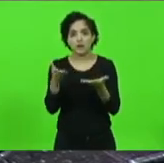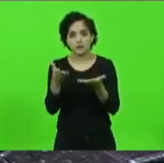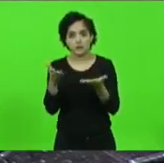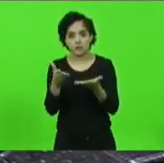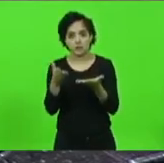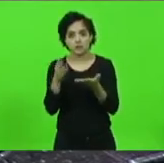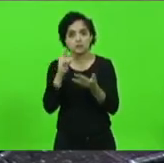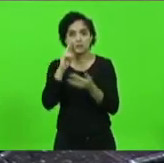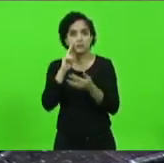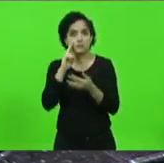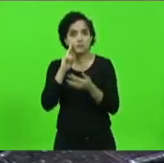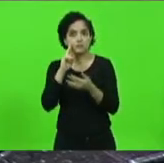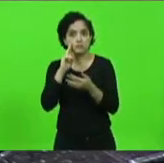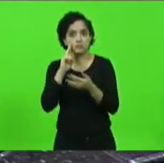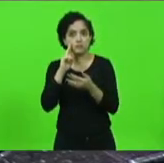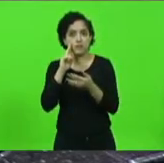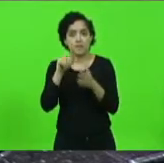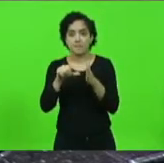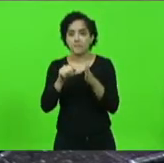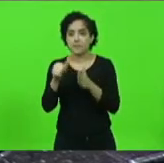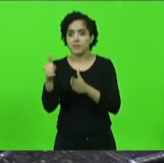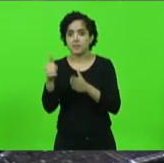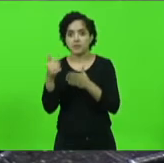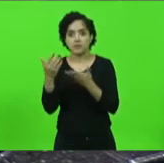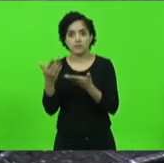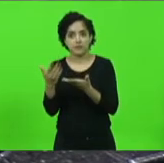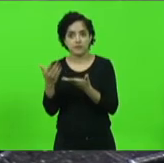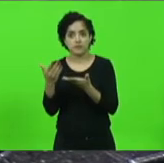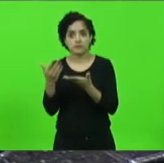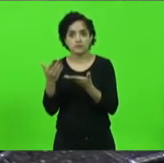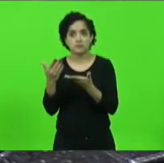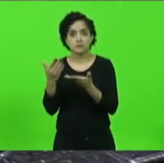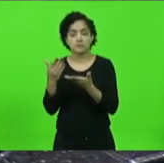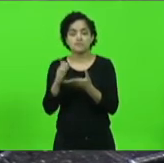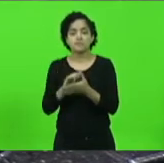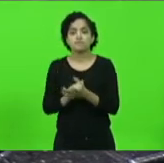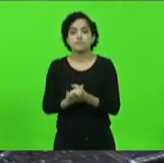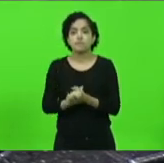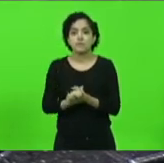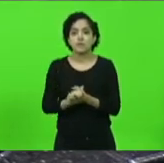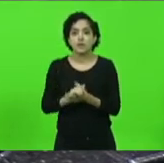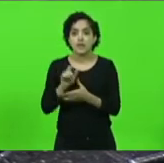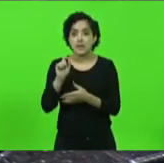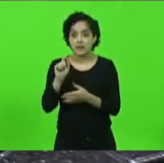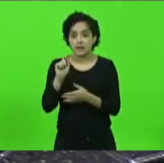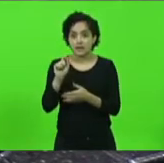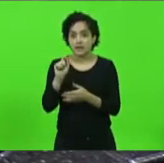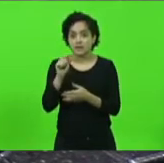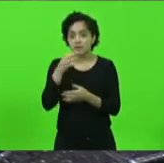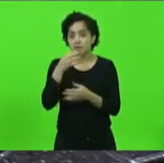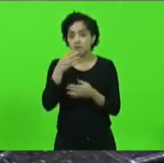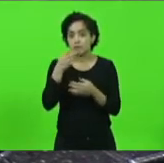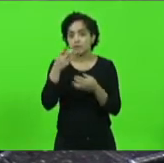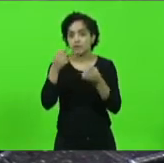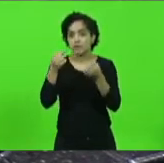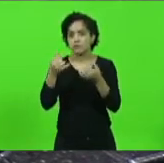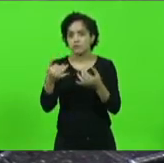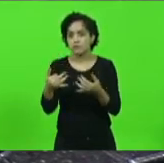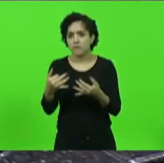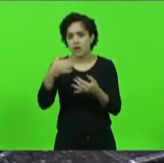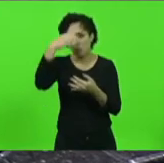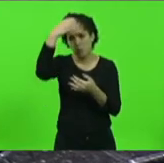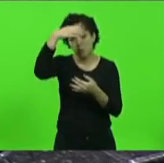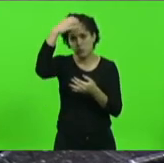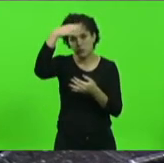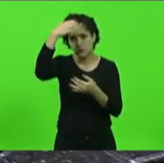Ivanatz, não é a primeira vez que o deputado Ivanatz faz isso. Ele usou o seguinte argumento: o deputado coronel